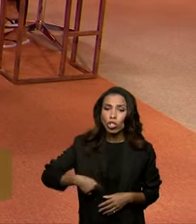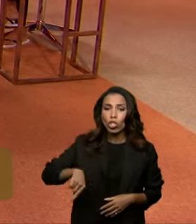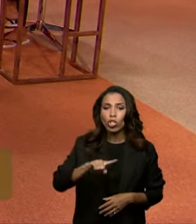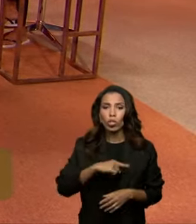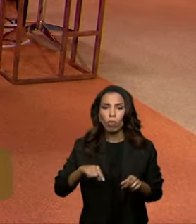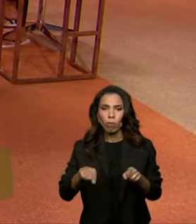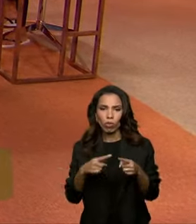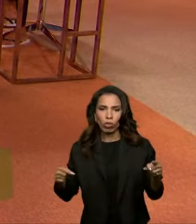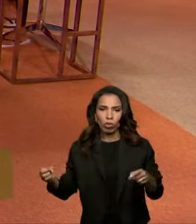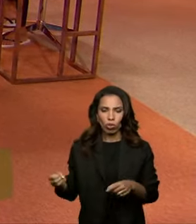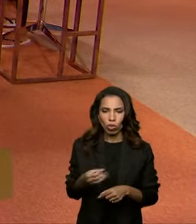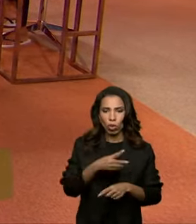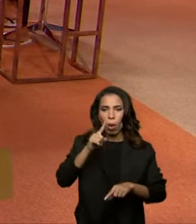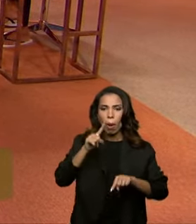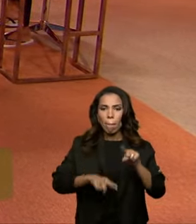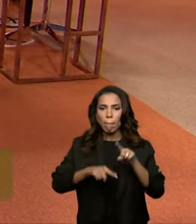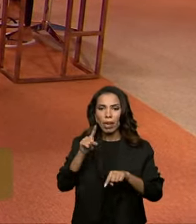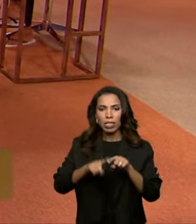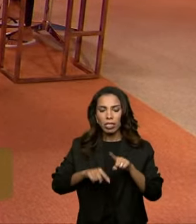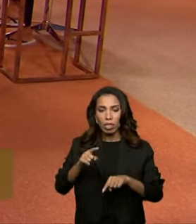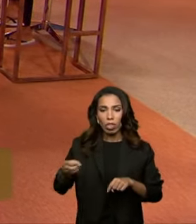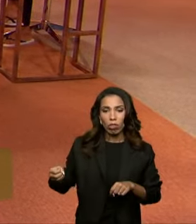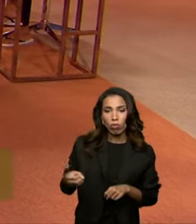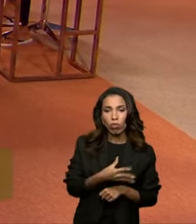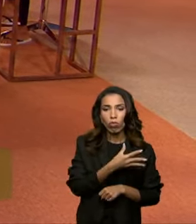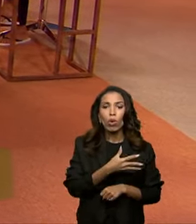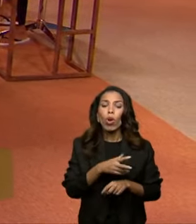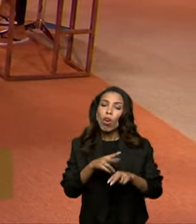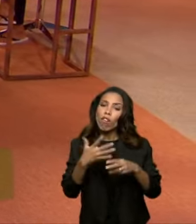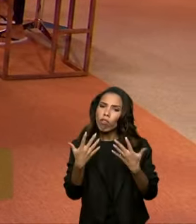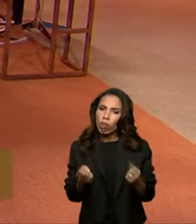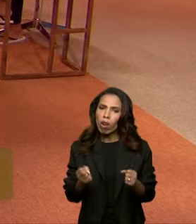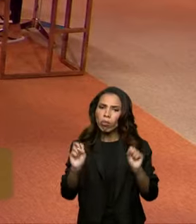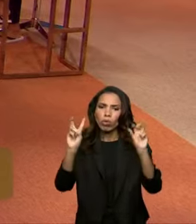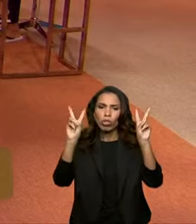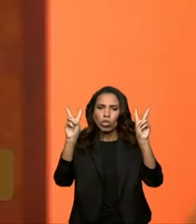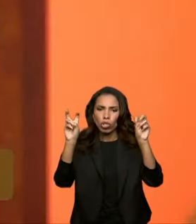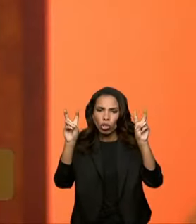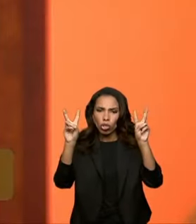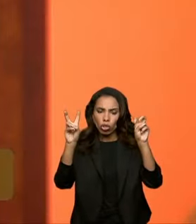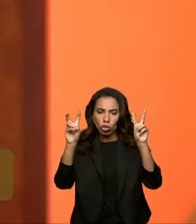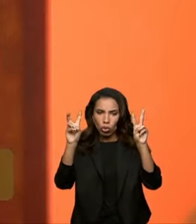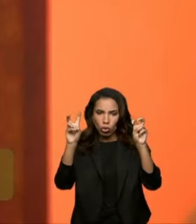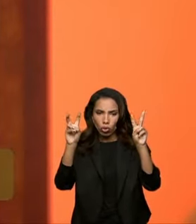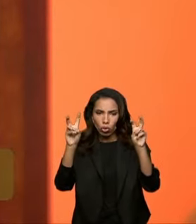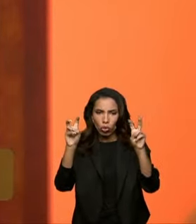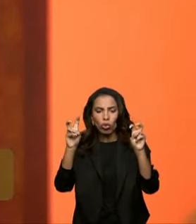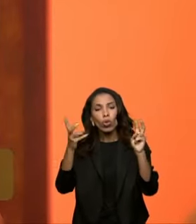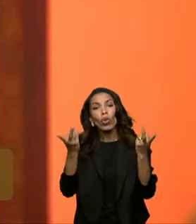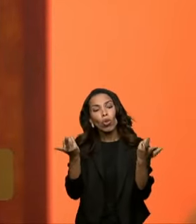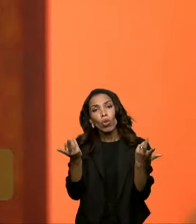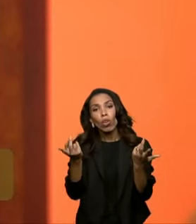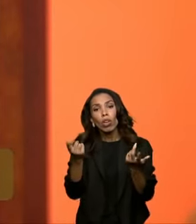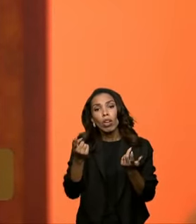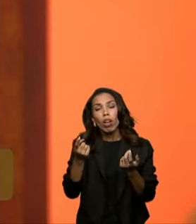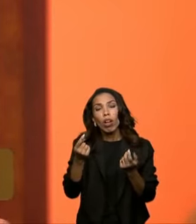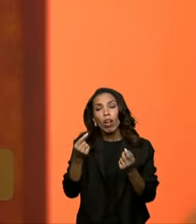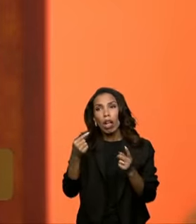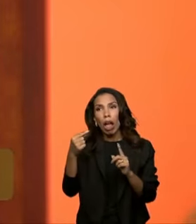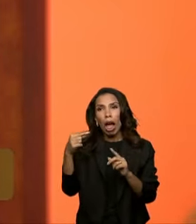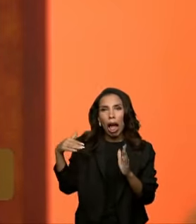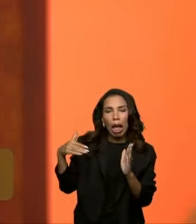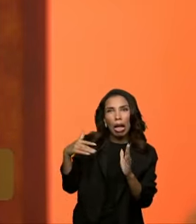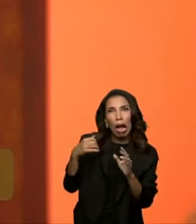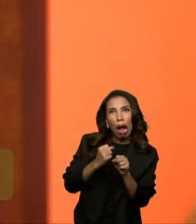música nova, estar trazendo material novo. Por isso, eu falei, ó, vamos colocar o título da turnê, né? E aí, até o meado do ano, a gente vai